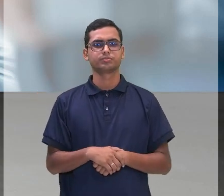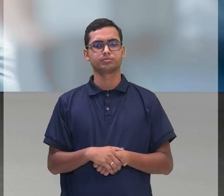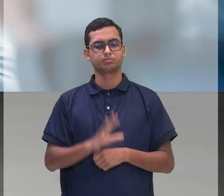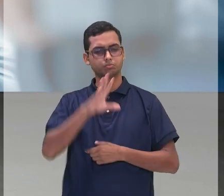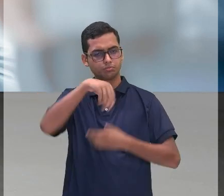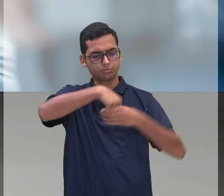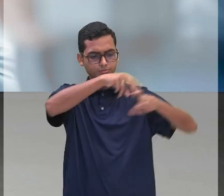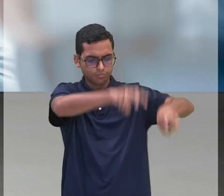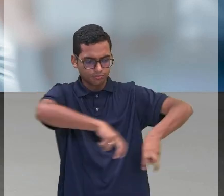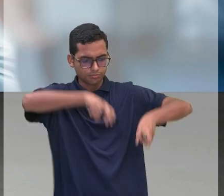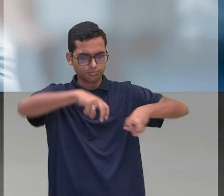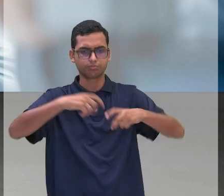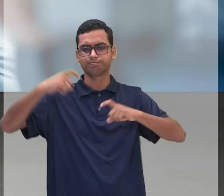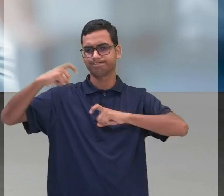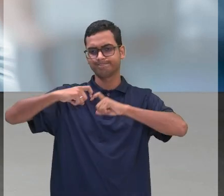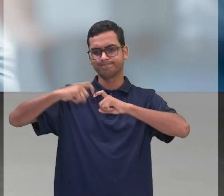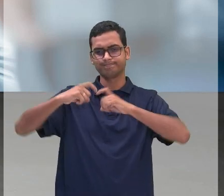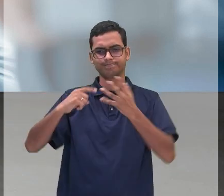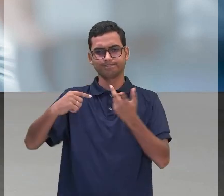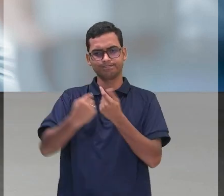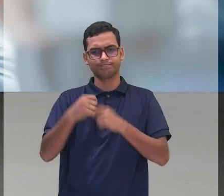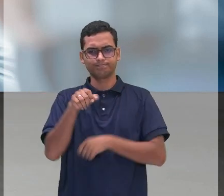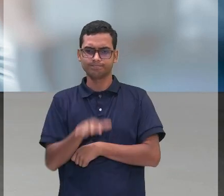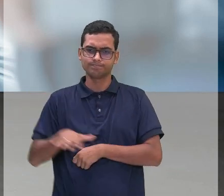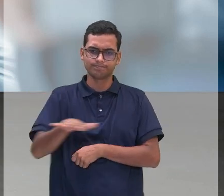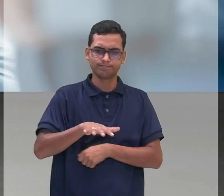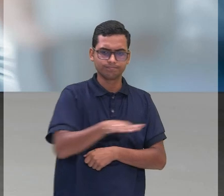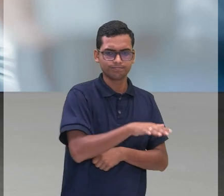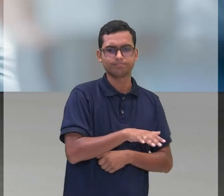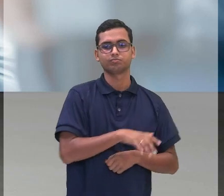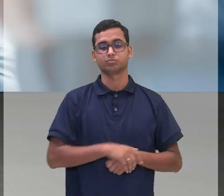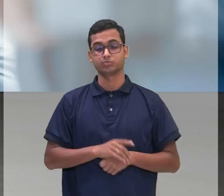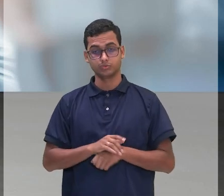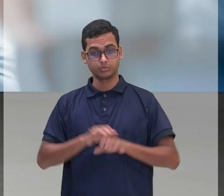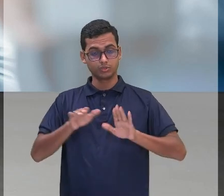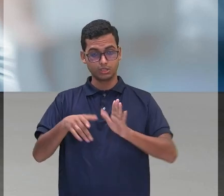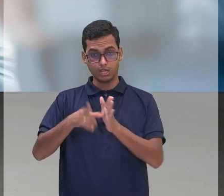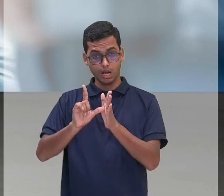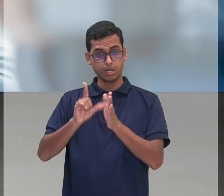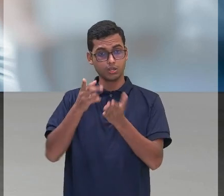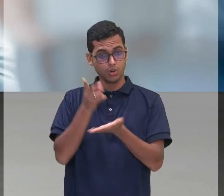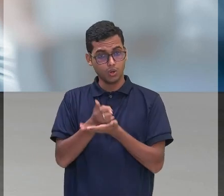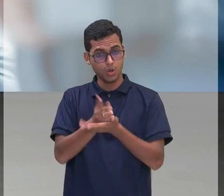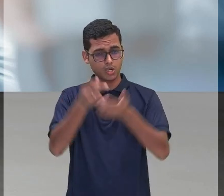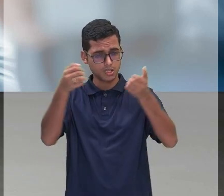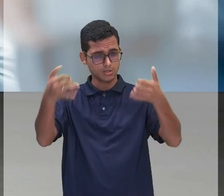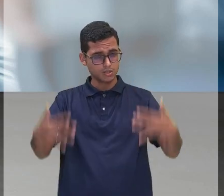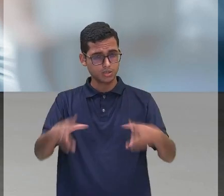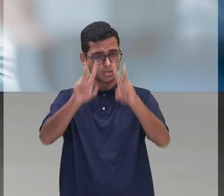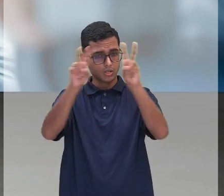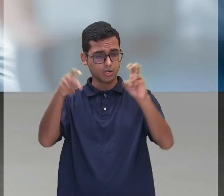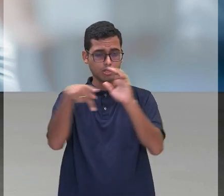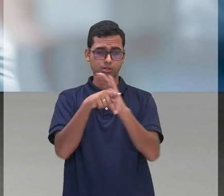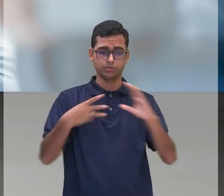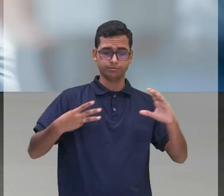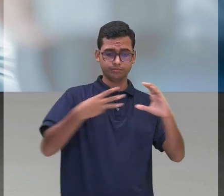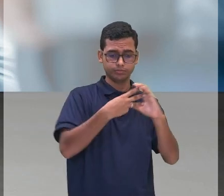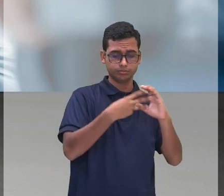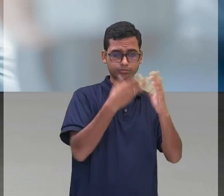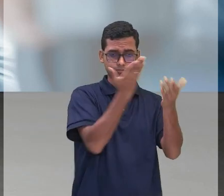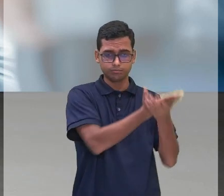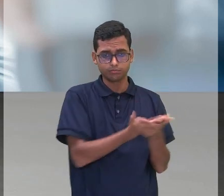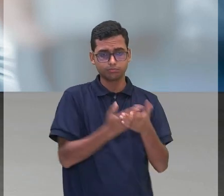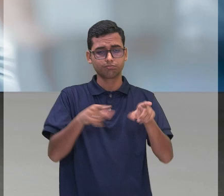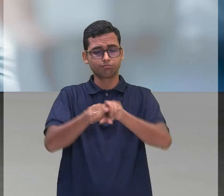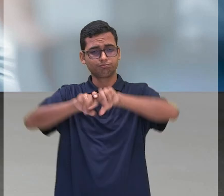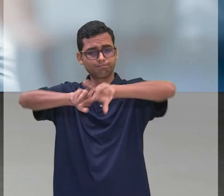outras áreas. Tá? Então, antes de a gente continuar falando sobre a relação da citologia com diferentes